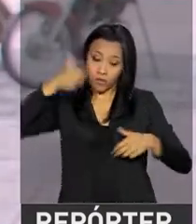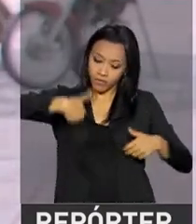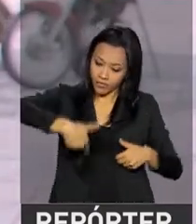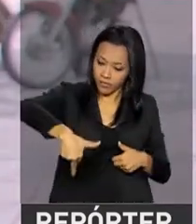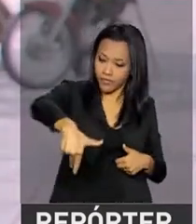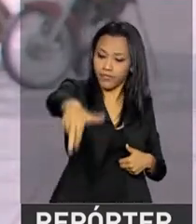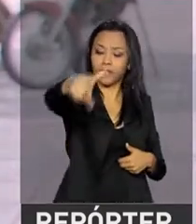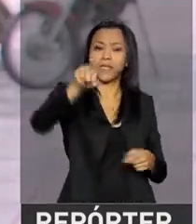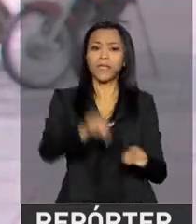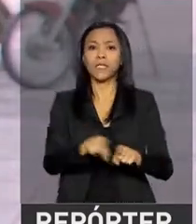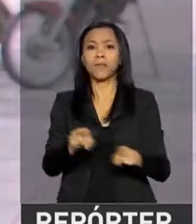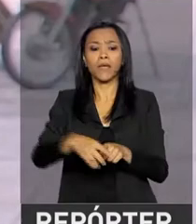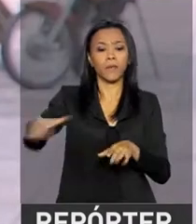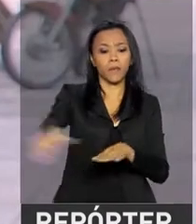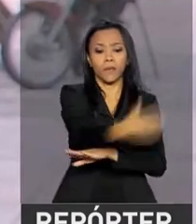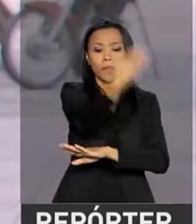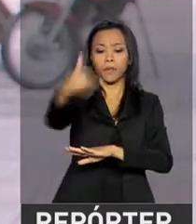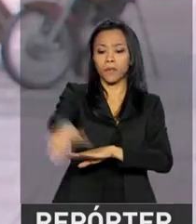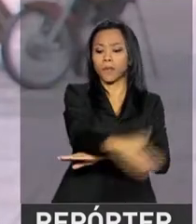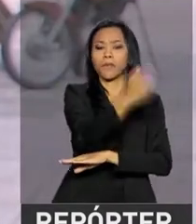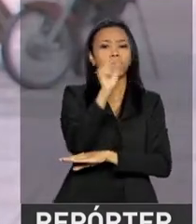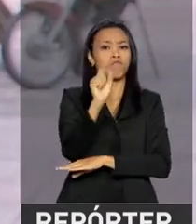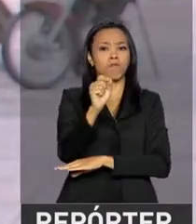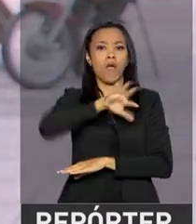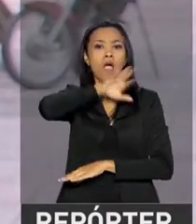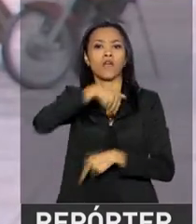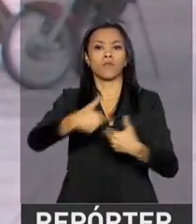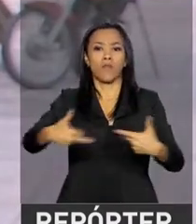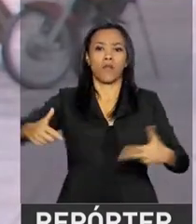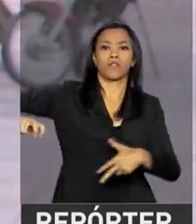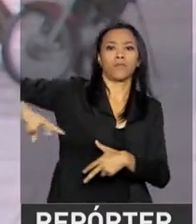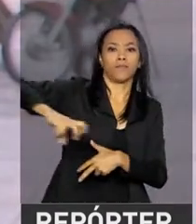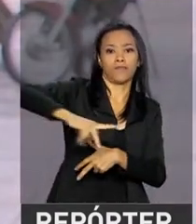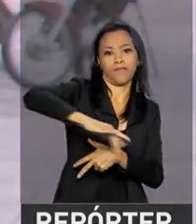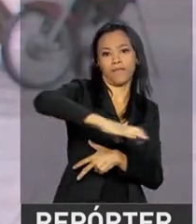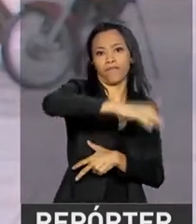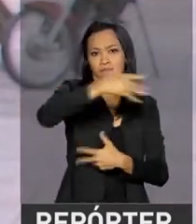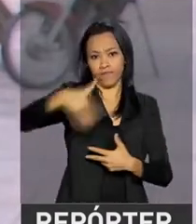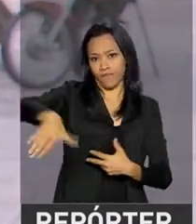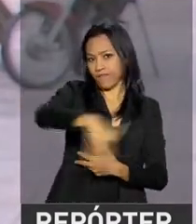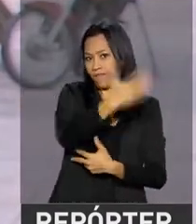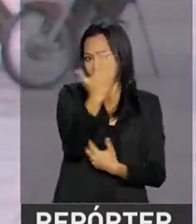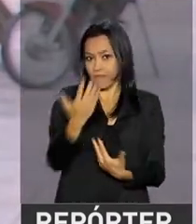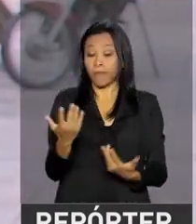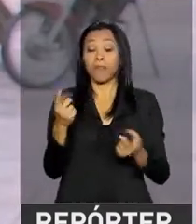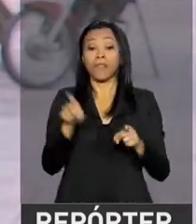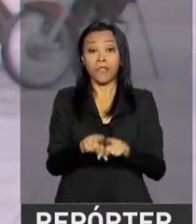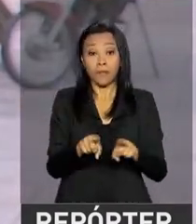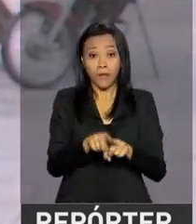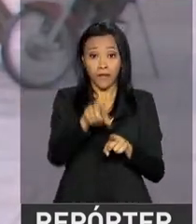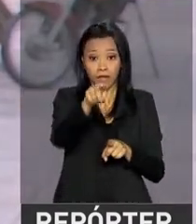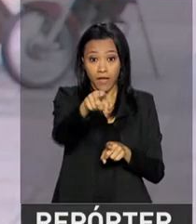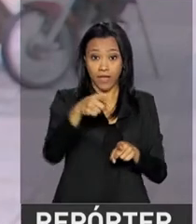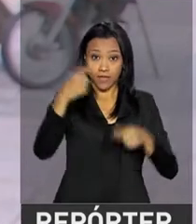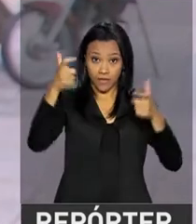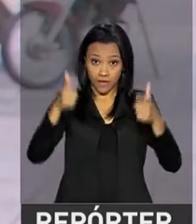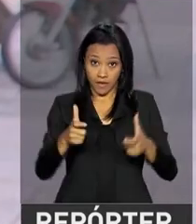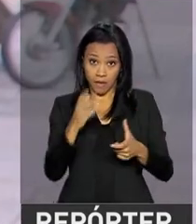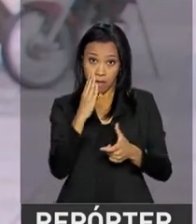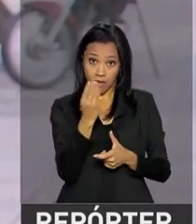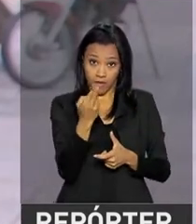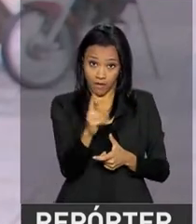fauna para permitir a travessia de animais com segurança a pavimentação da br 316 era